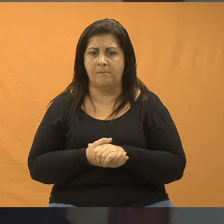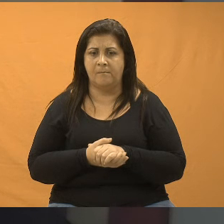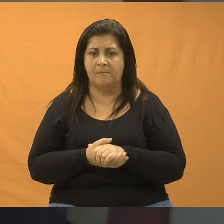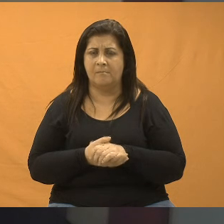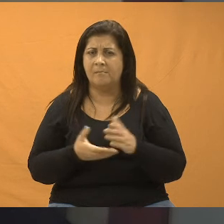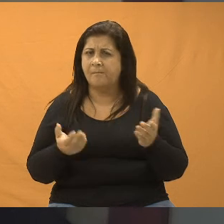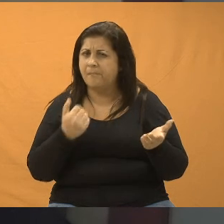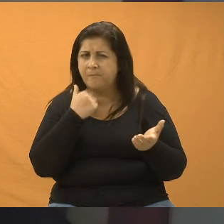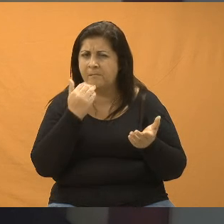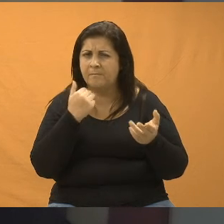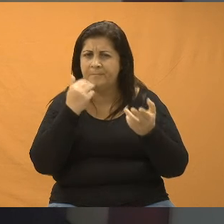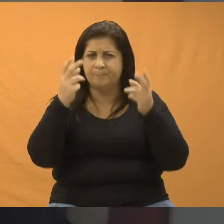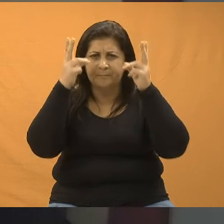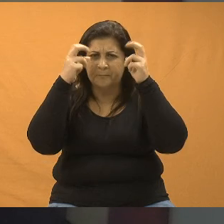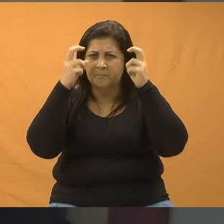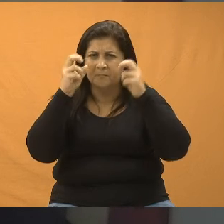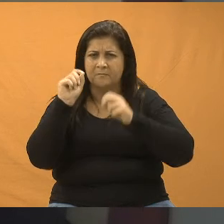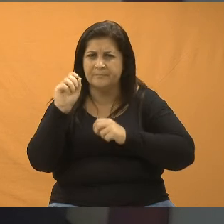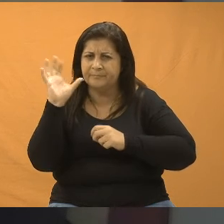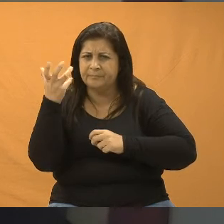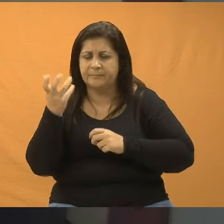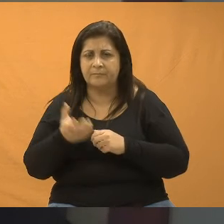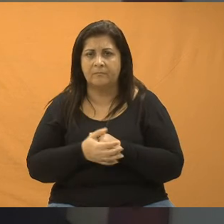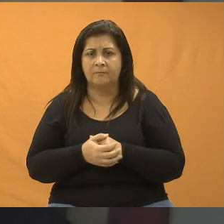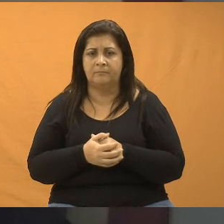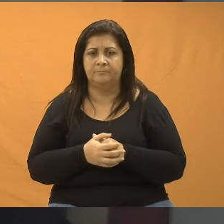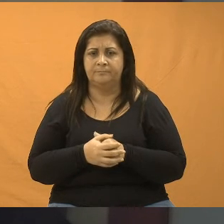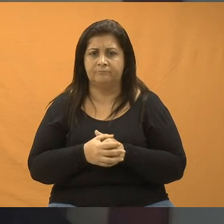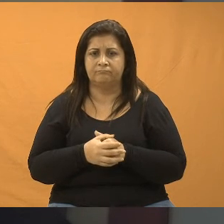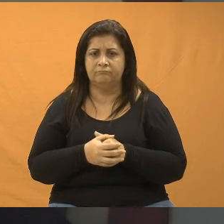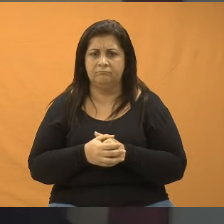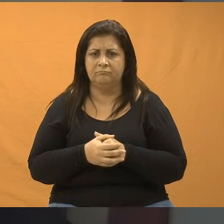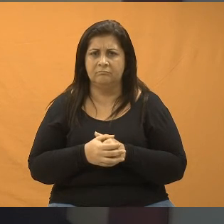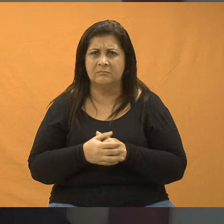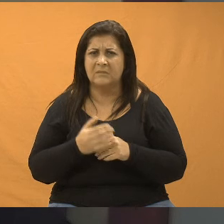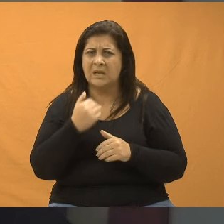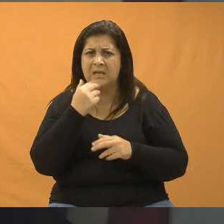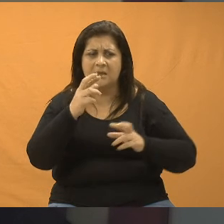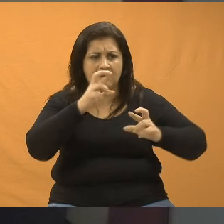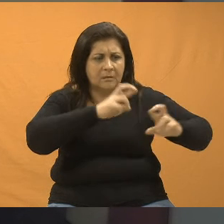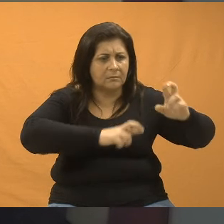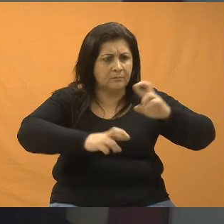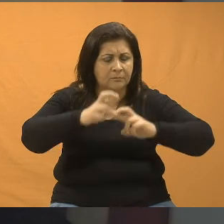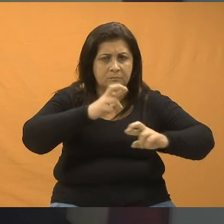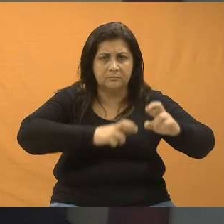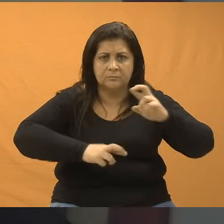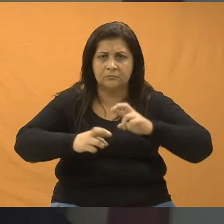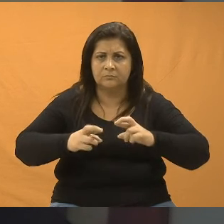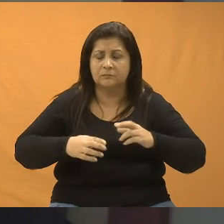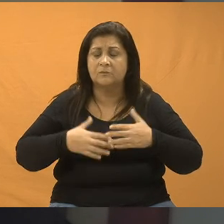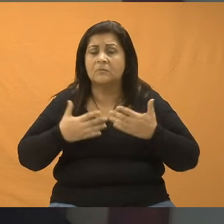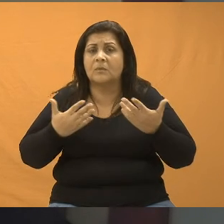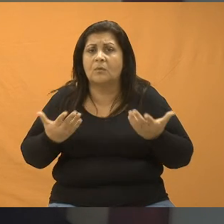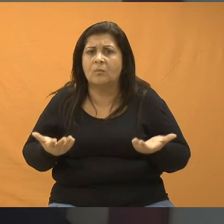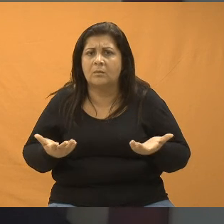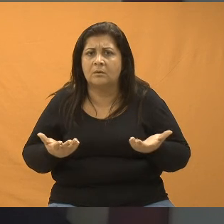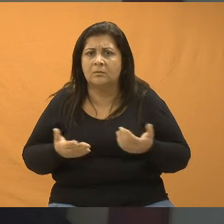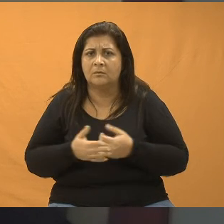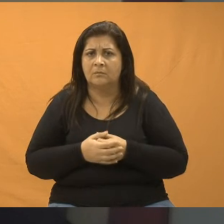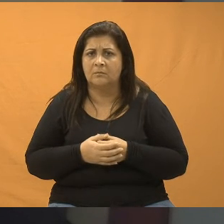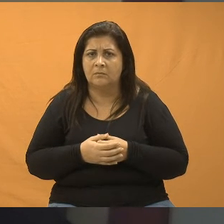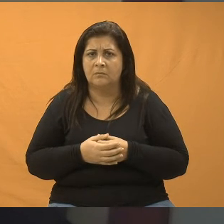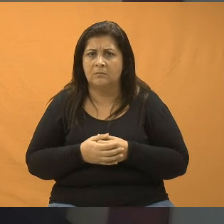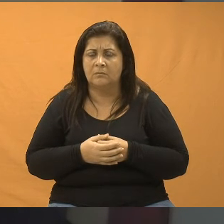será que ninguém percebeu o que estava acontecendo? Ninguém auditou? Quantas auditorias foram feitas